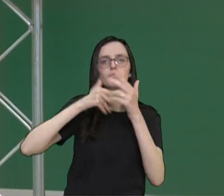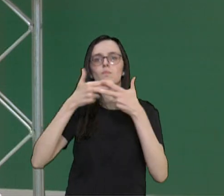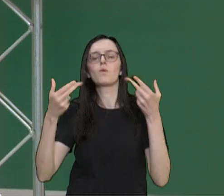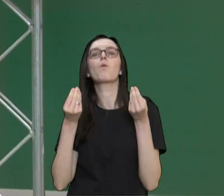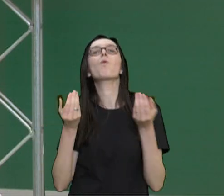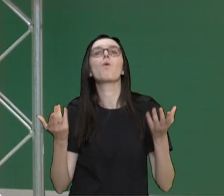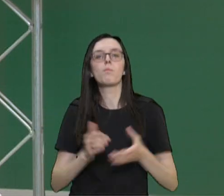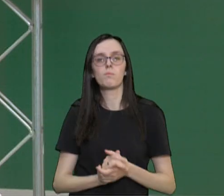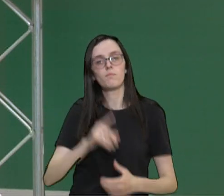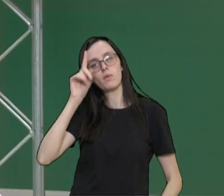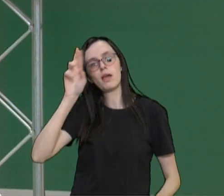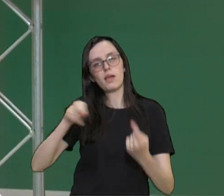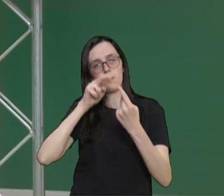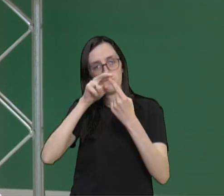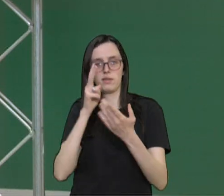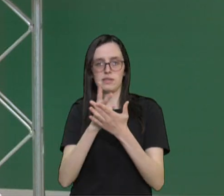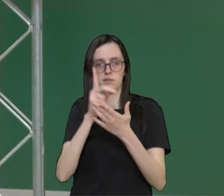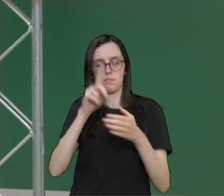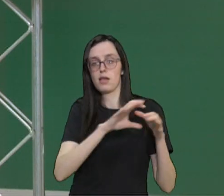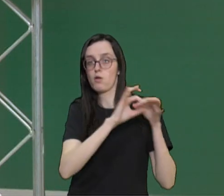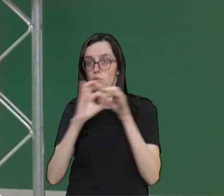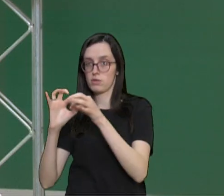ter sempre essa referência do contexto, tá?